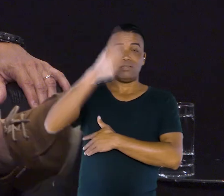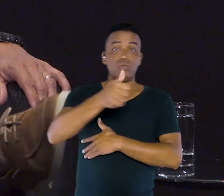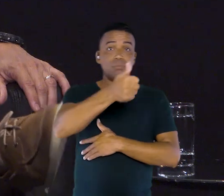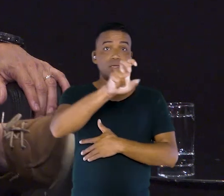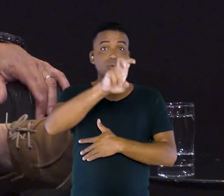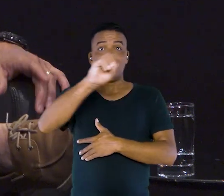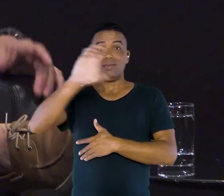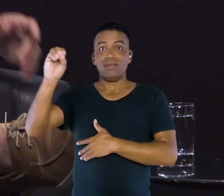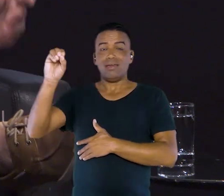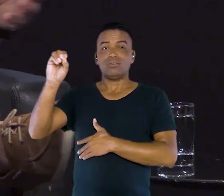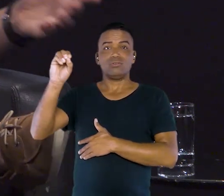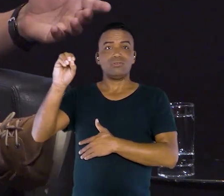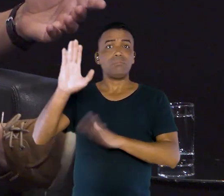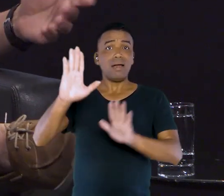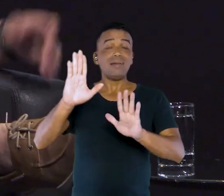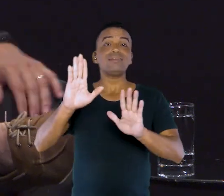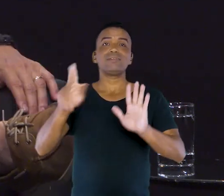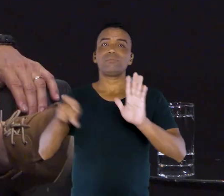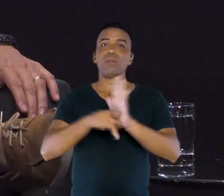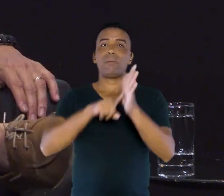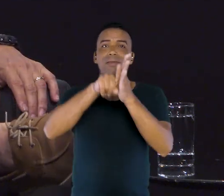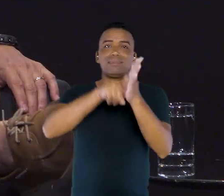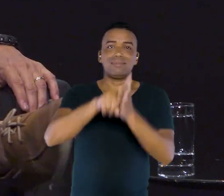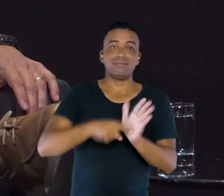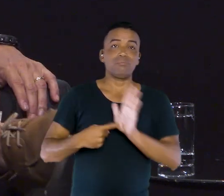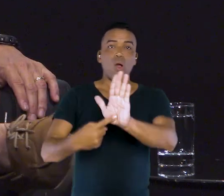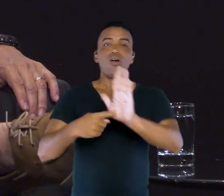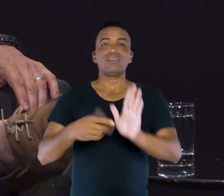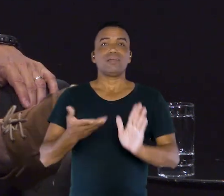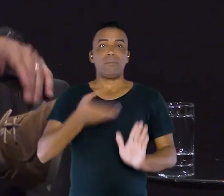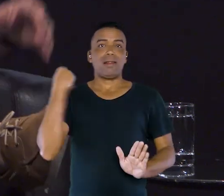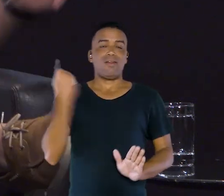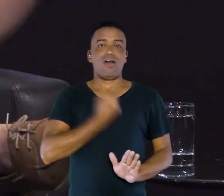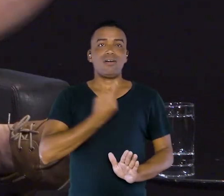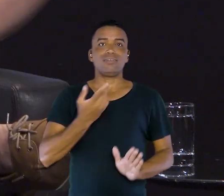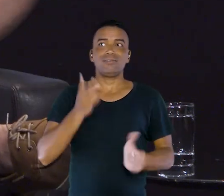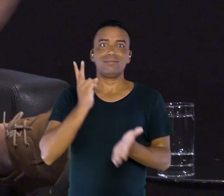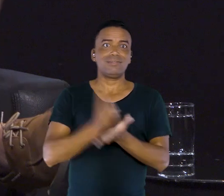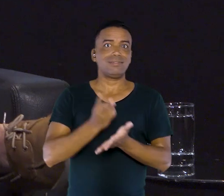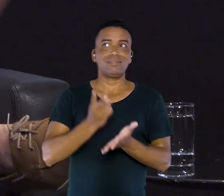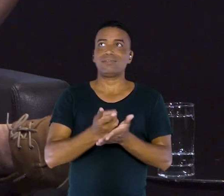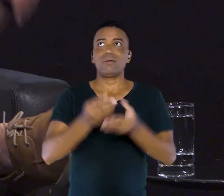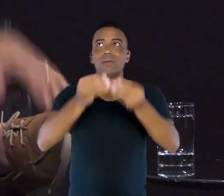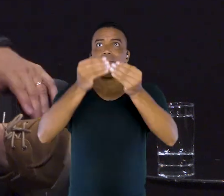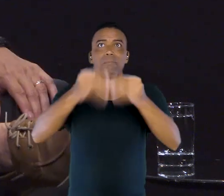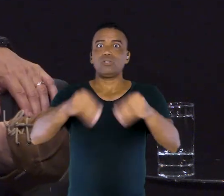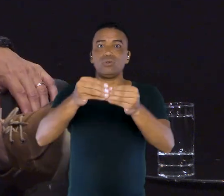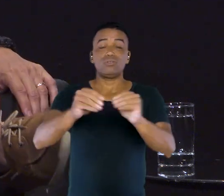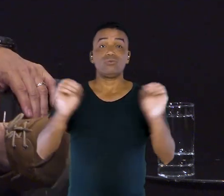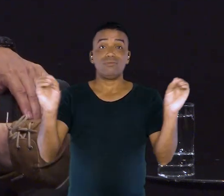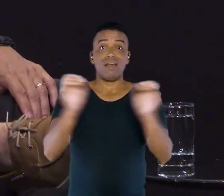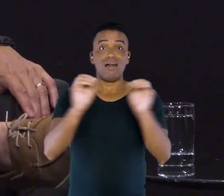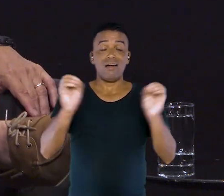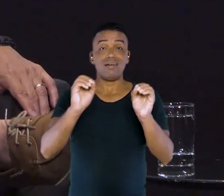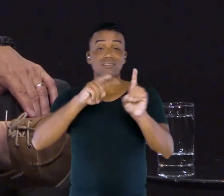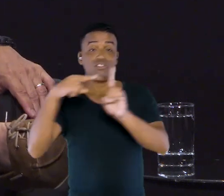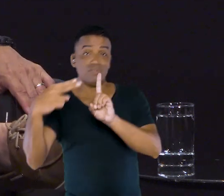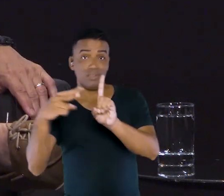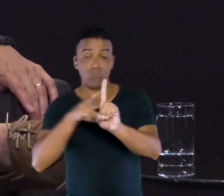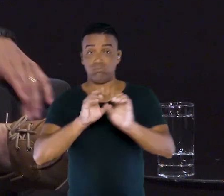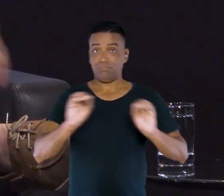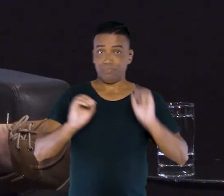em 1500, e o que a arqueologia mostra para nós é que, na verdade, e eu acho que isso, sem prejuízo de